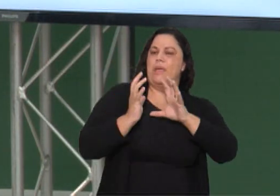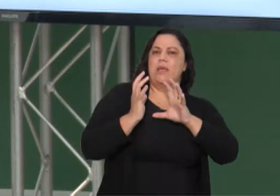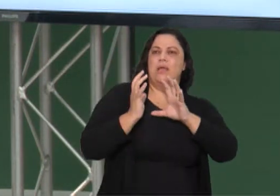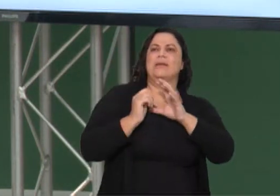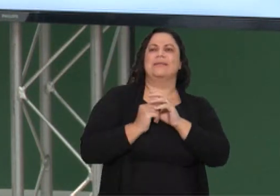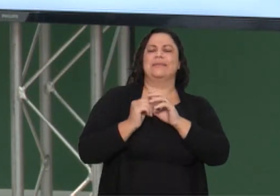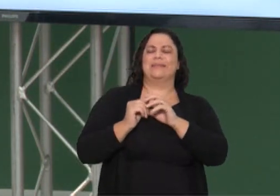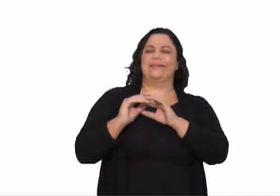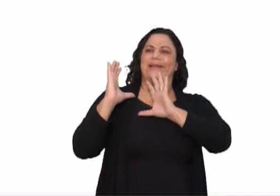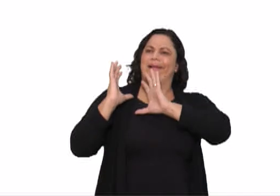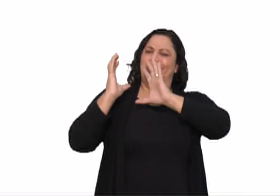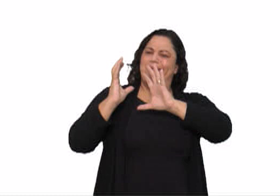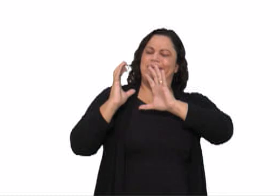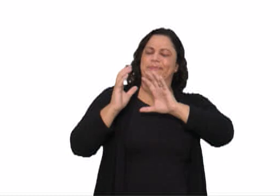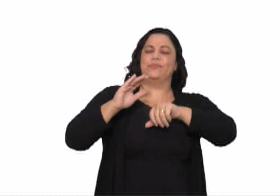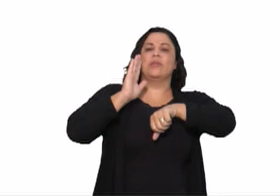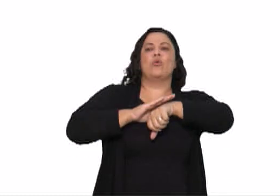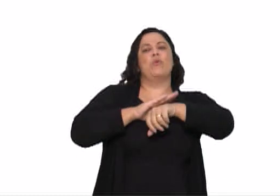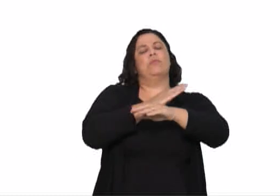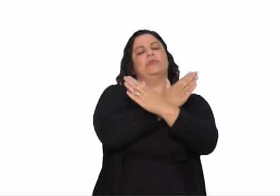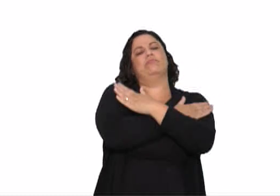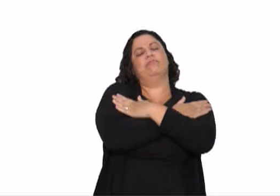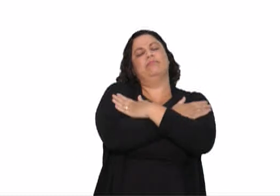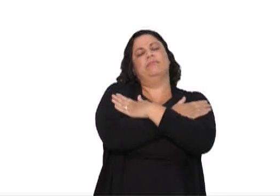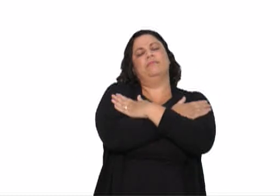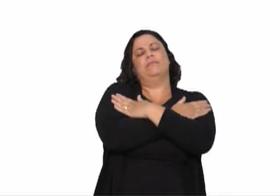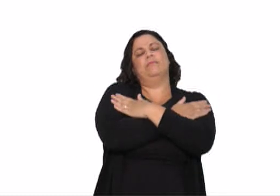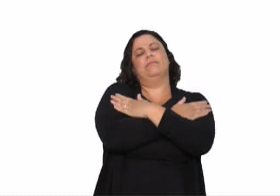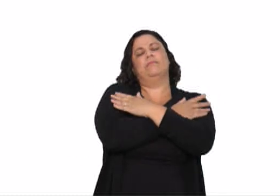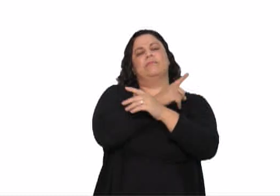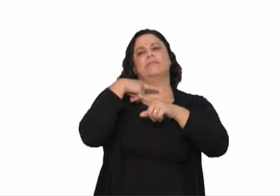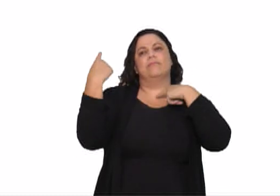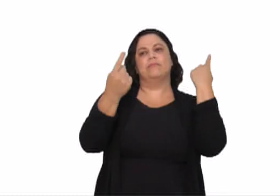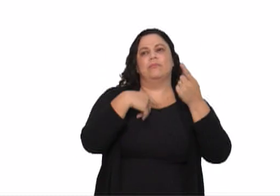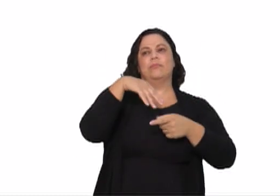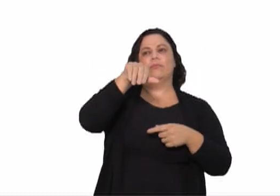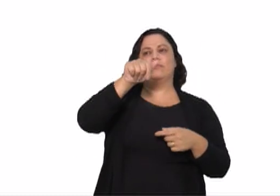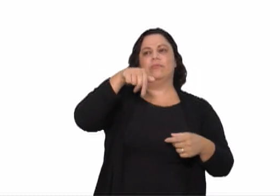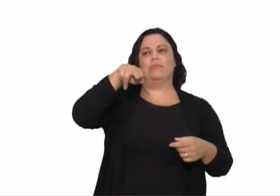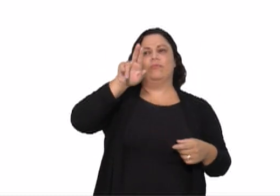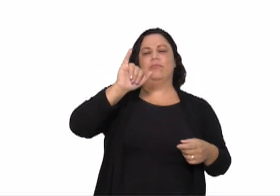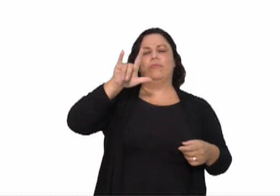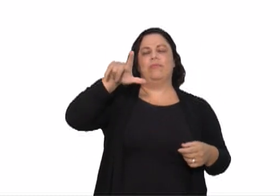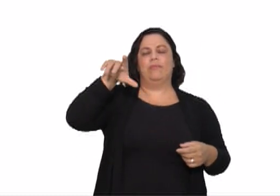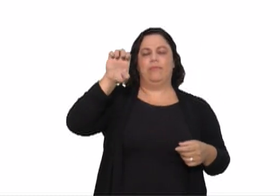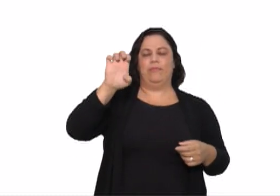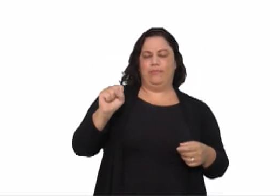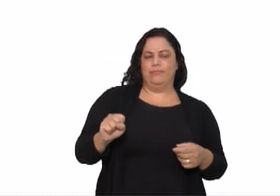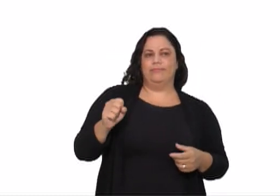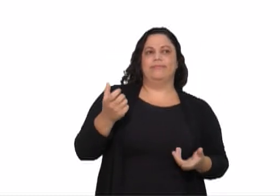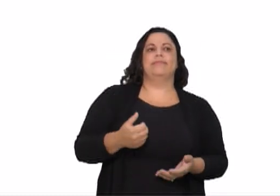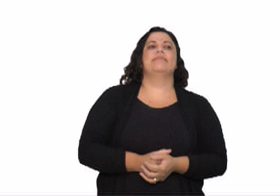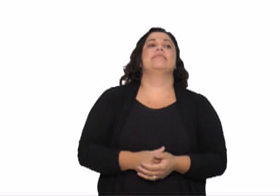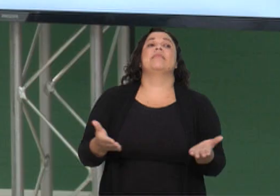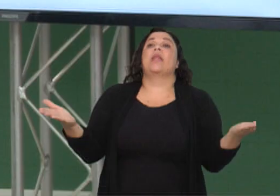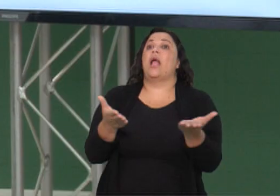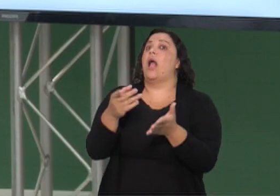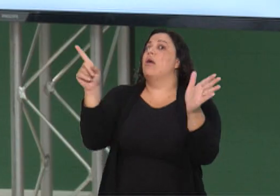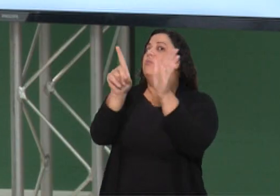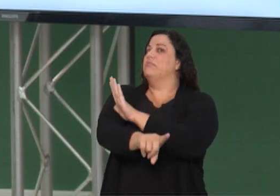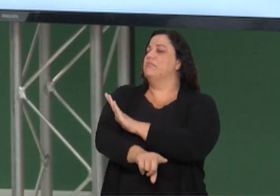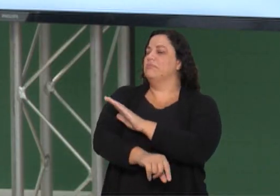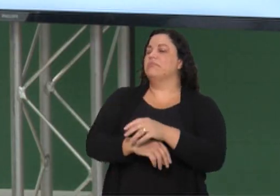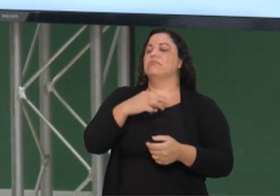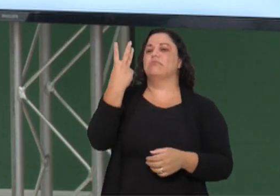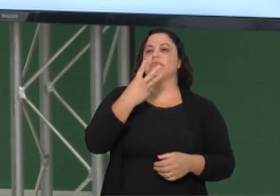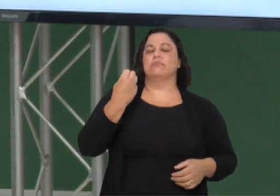espécie de um momento fúnebre da morte de Aquiles na Guerra de Troia. É com vocês. Vamos ver quem está bem atento nessa aula